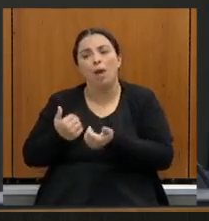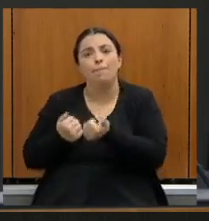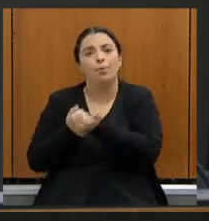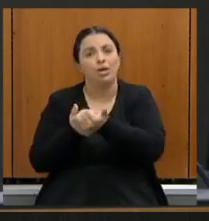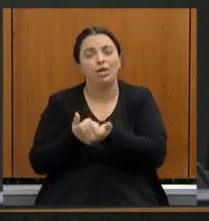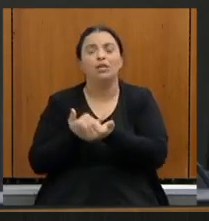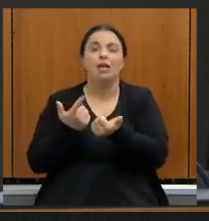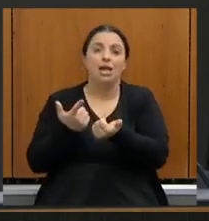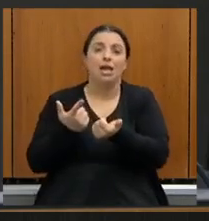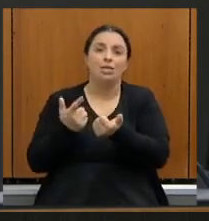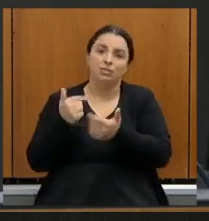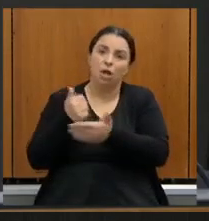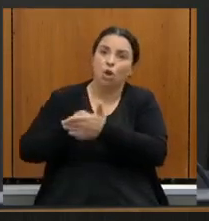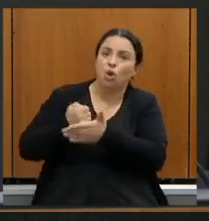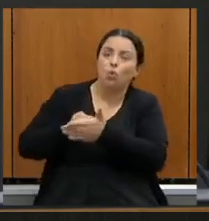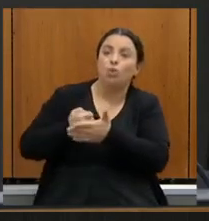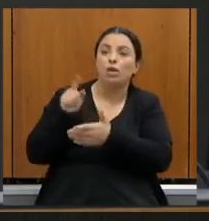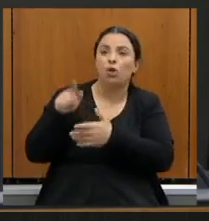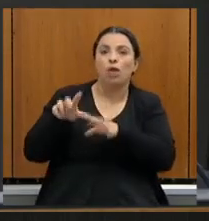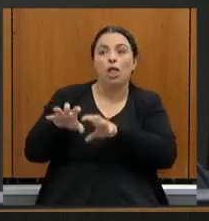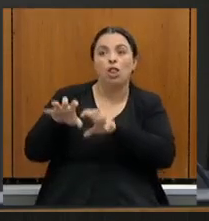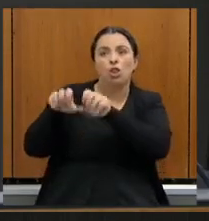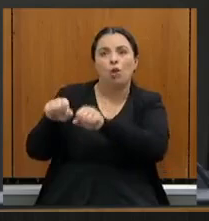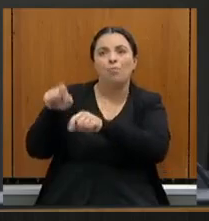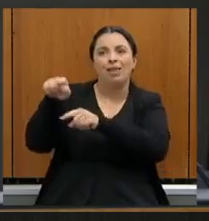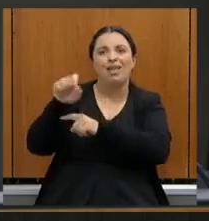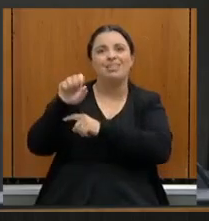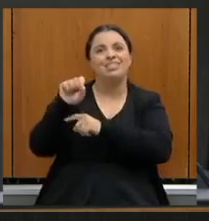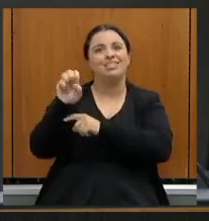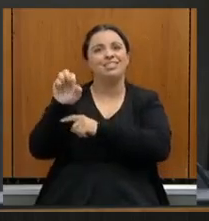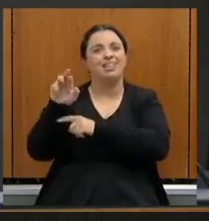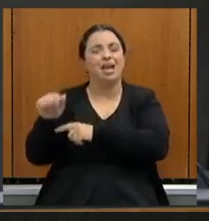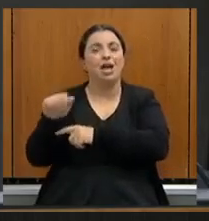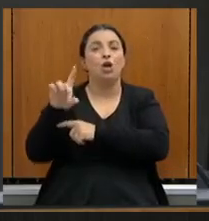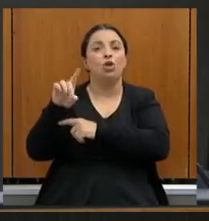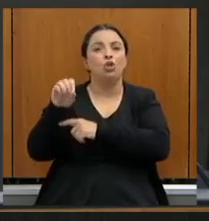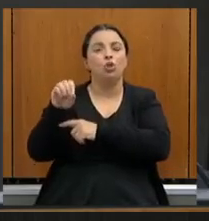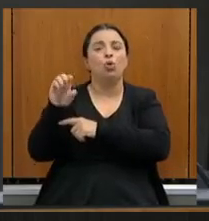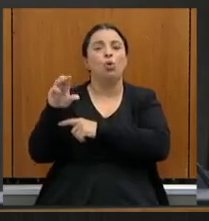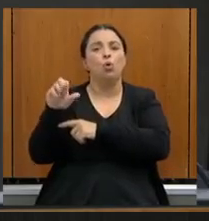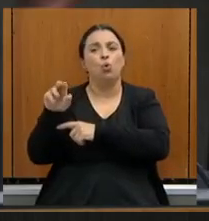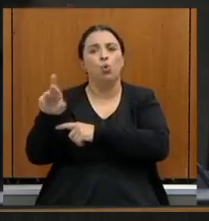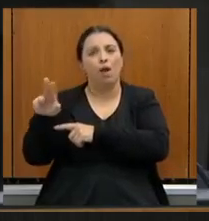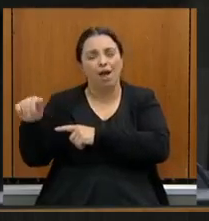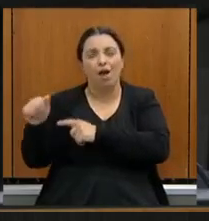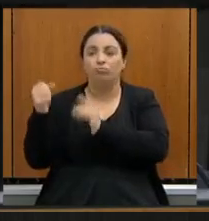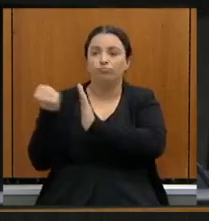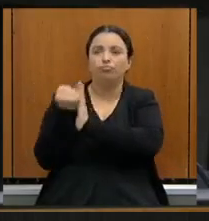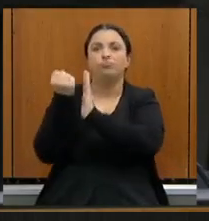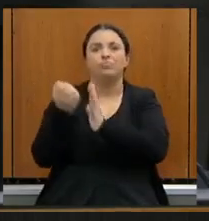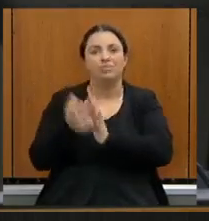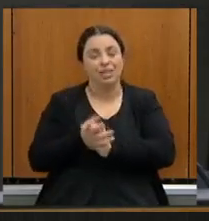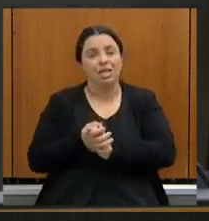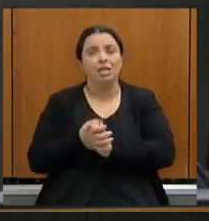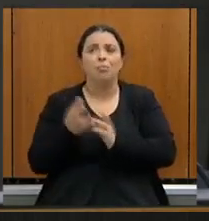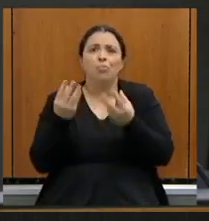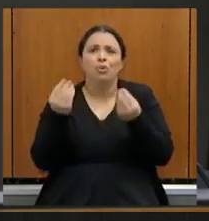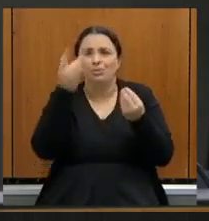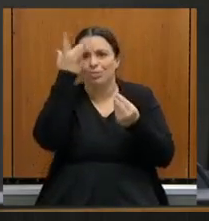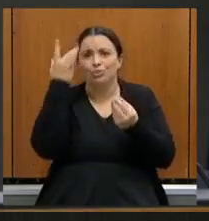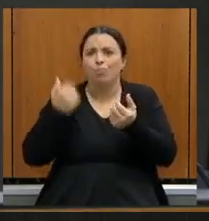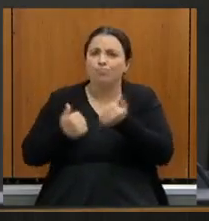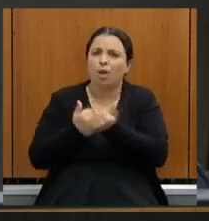tombe a Serra do Curral, vários movimentos, muita gente fazendo essa luta. então, venho aqui